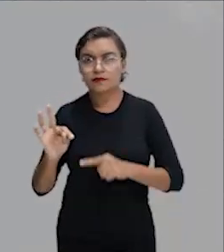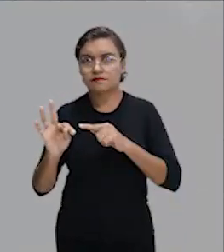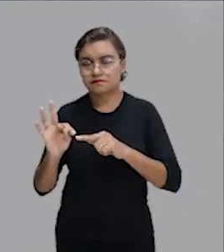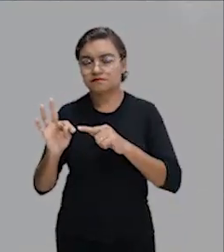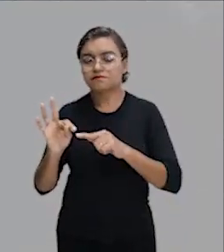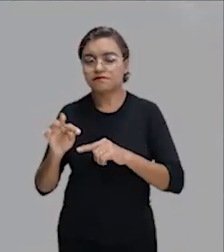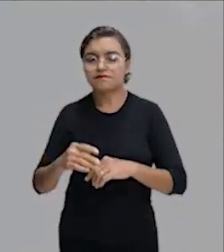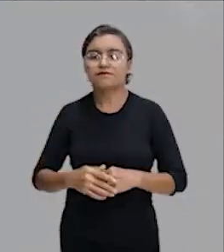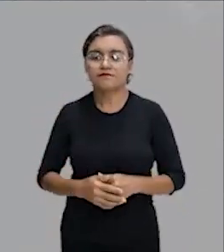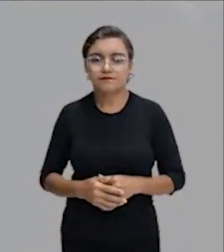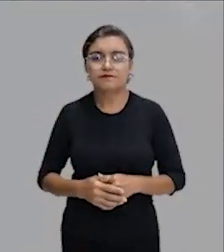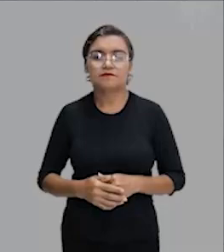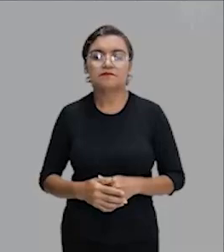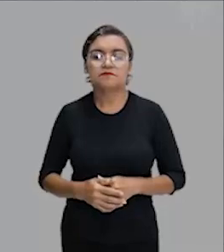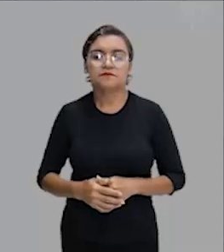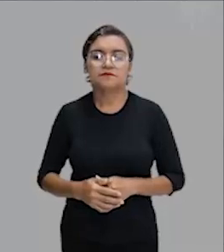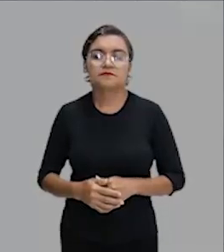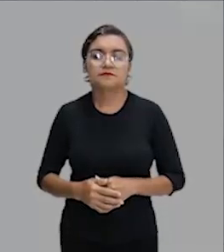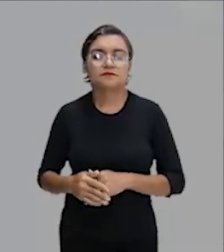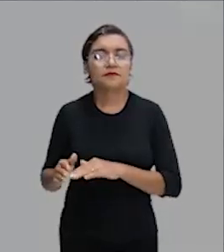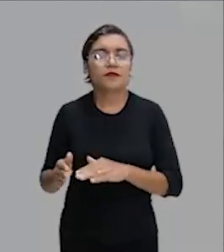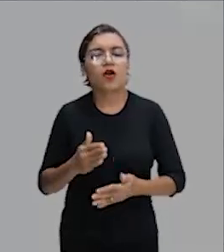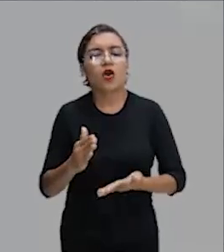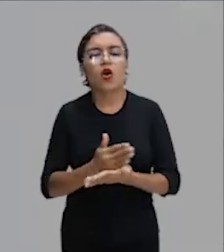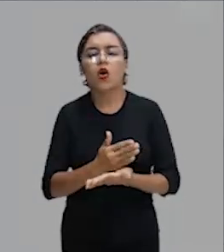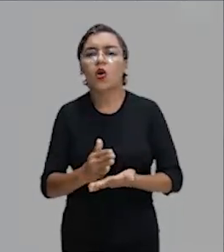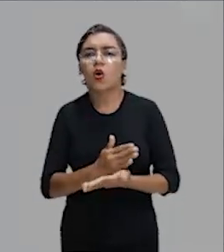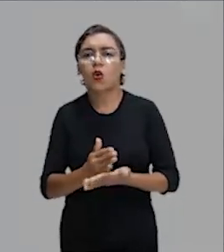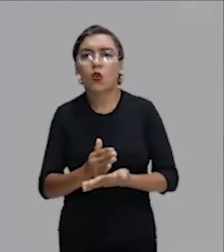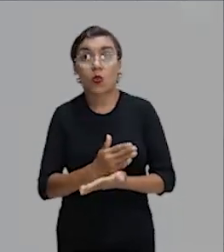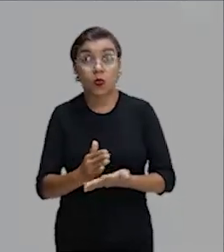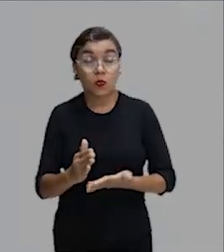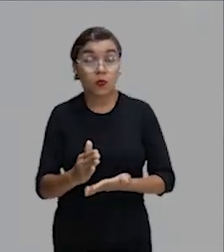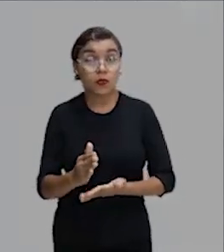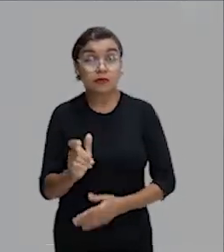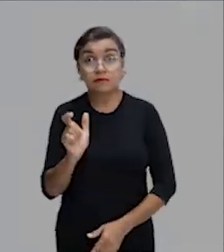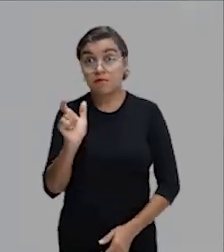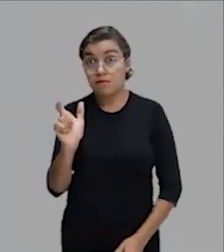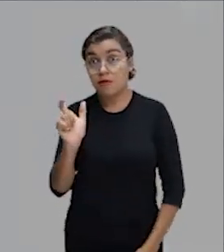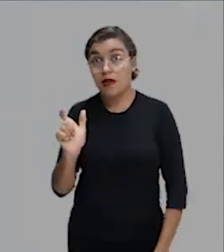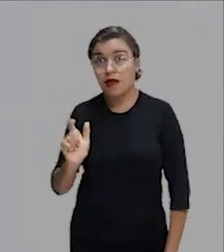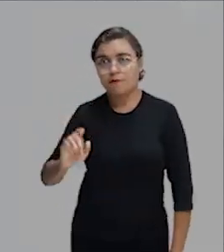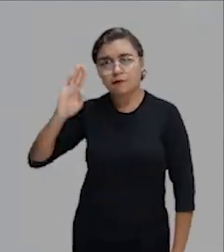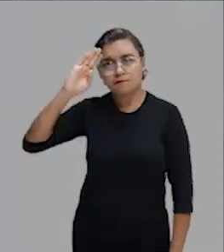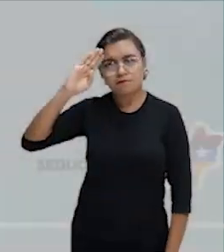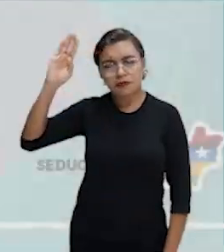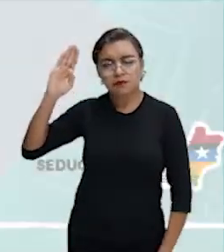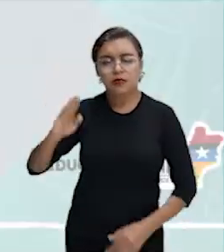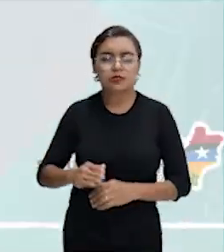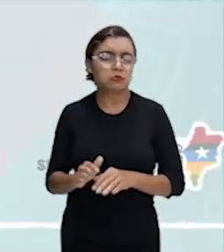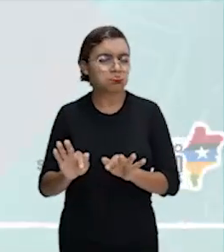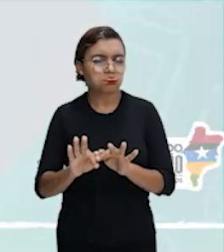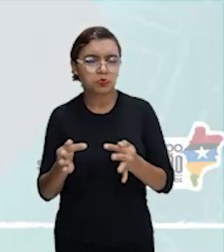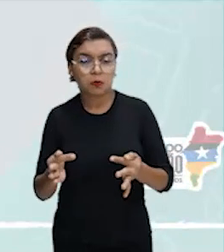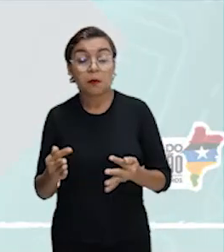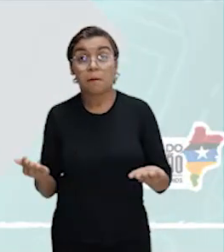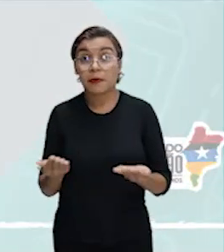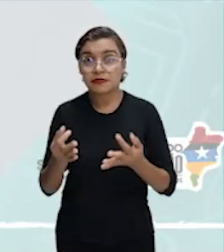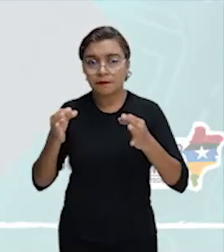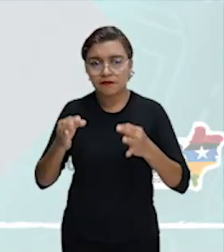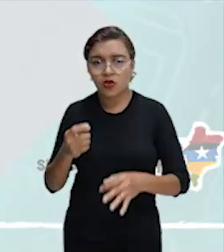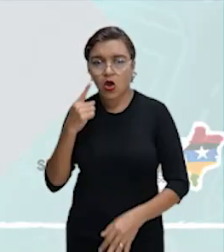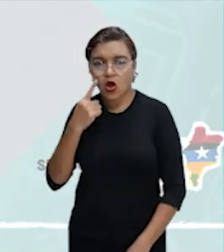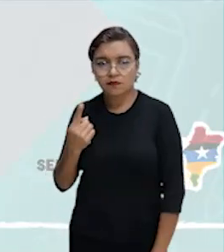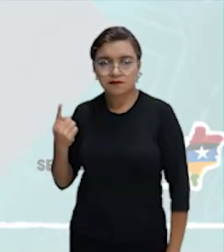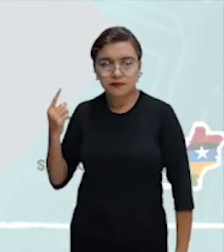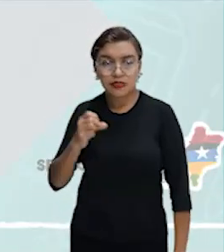de double-edged word. E algumas palavras-chave que são comuns no presente perfeito. Since significa